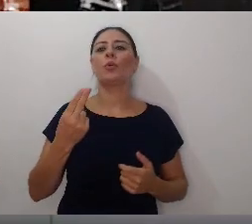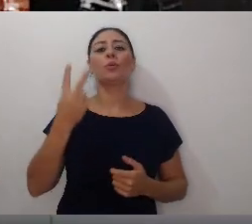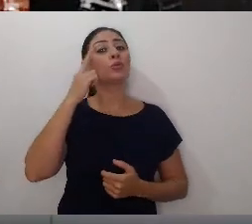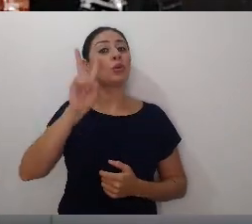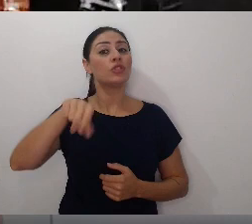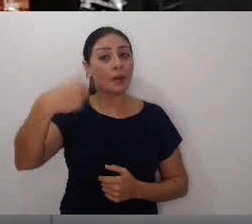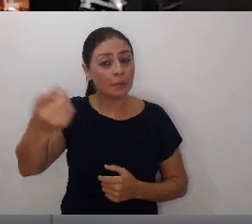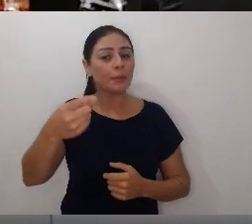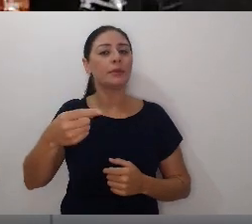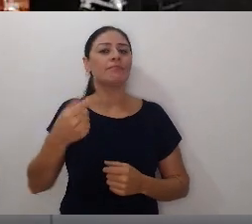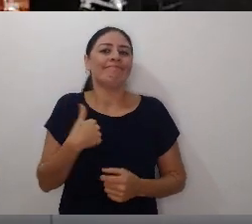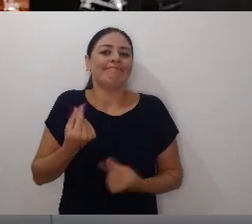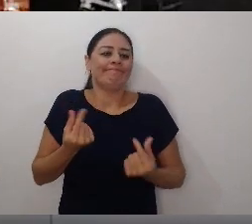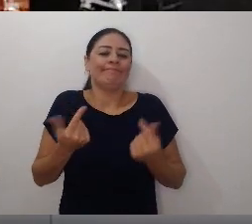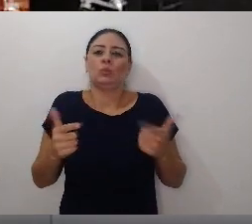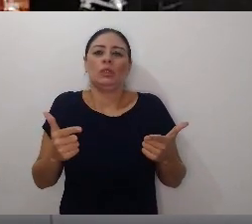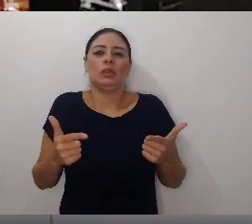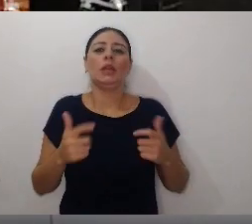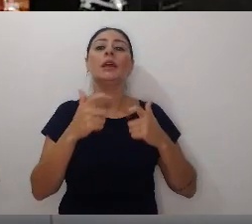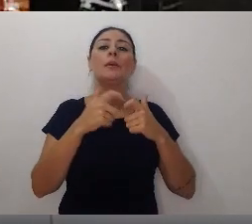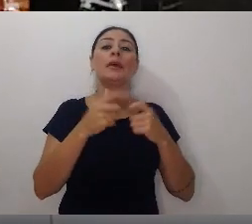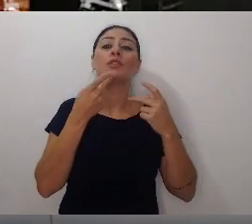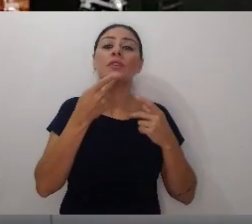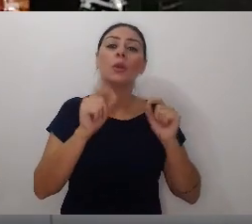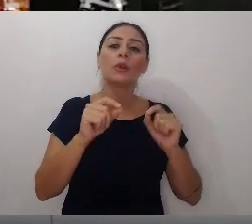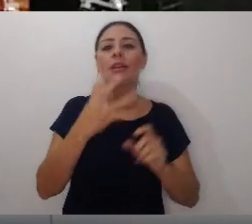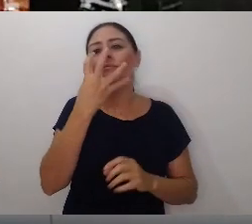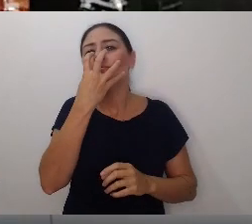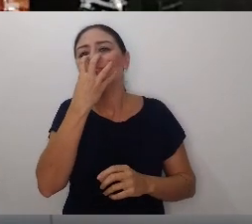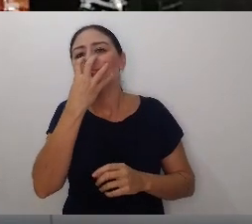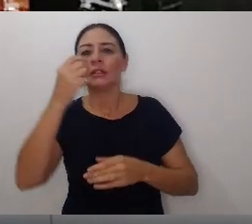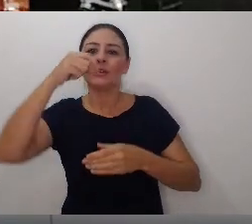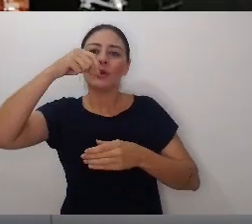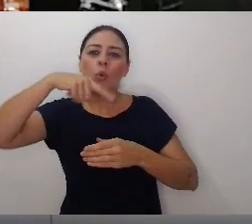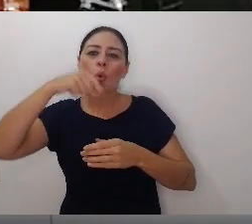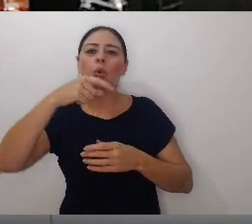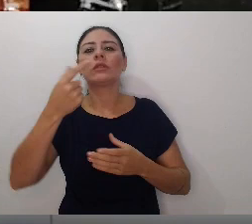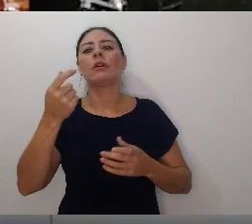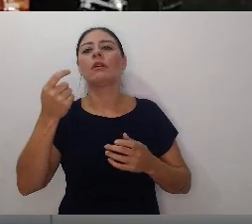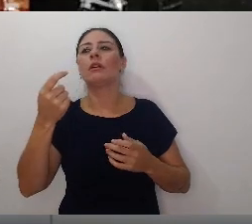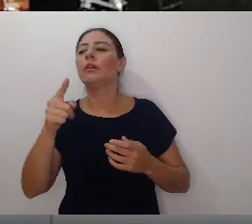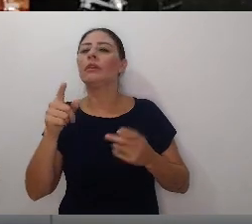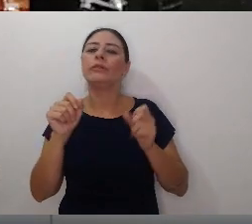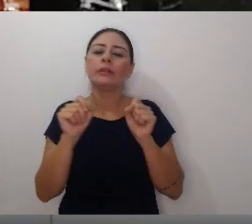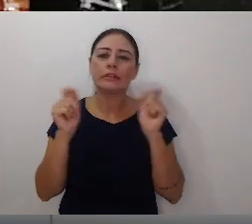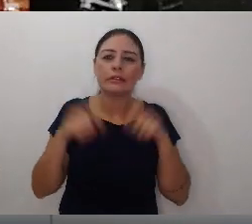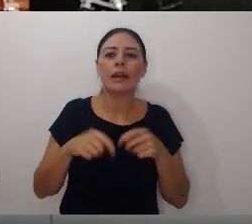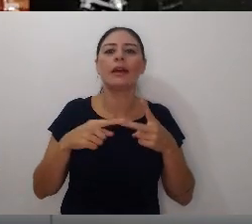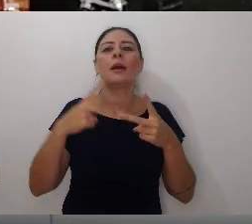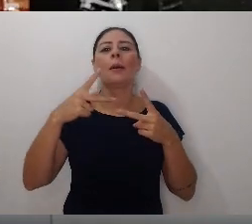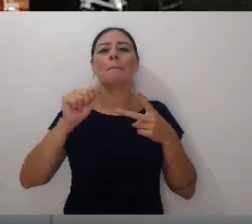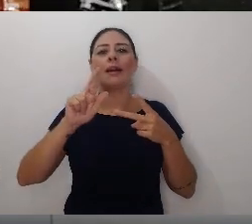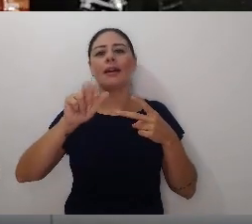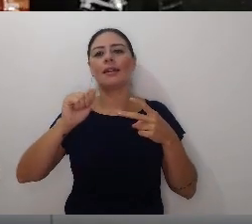médico, doutora, o que eu faço quando eu não puder levar no dia seguinte? Ou não tiver dinheiro para levar em 2 dias? O que eu faço? Daí